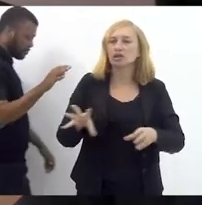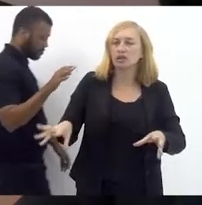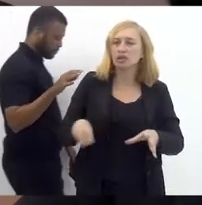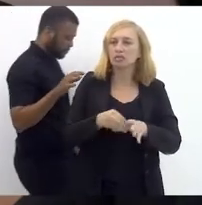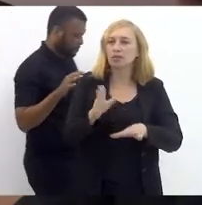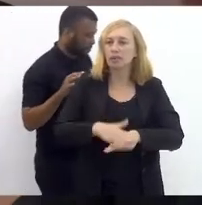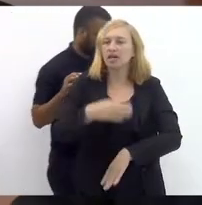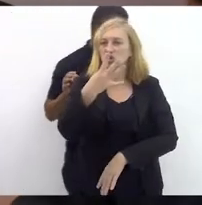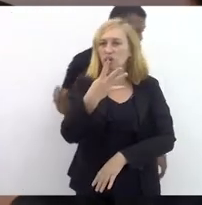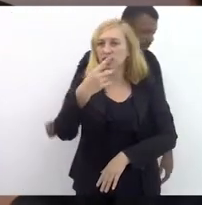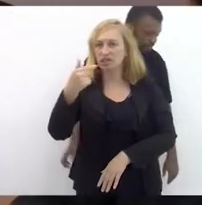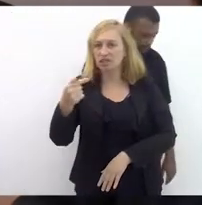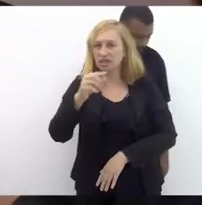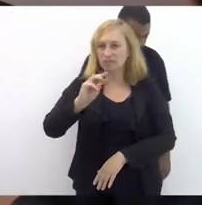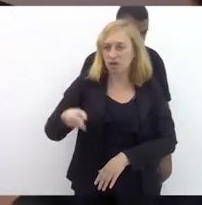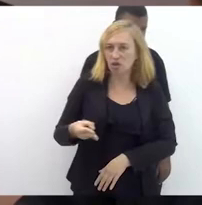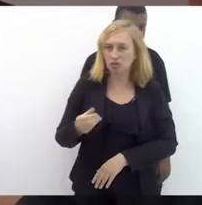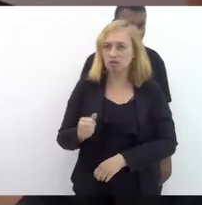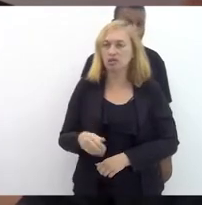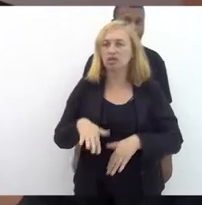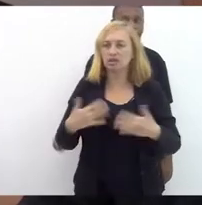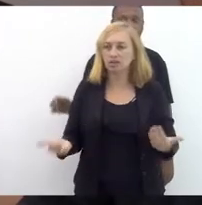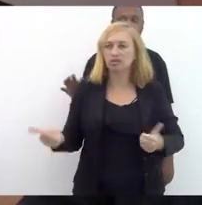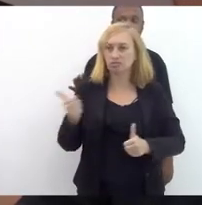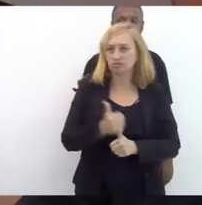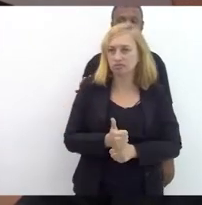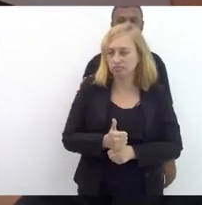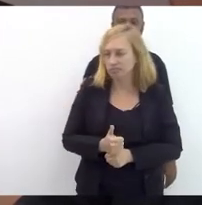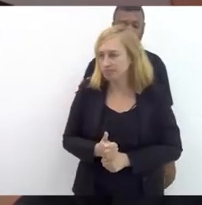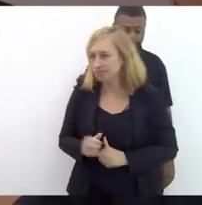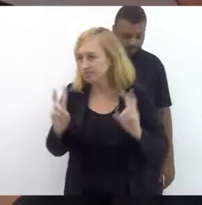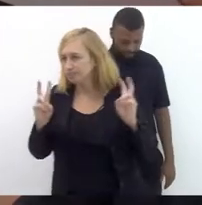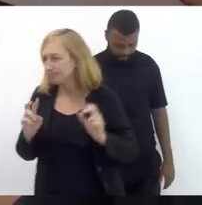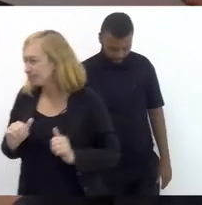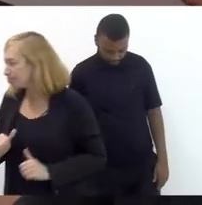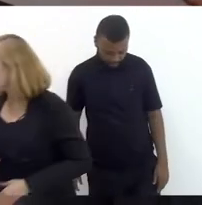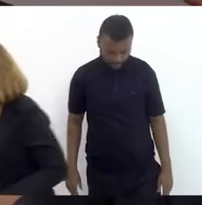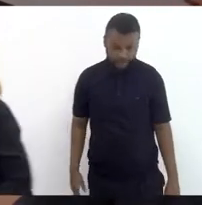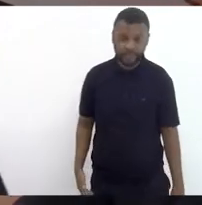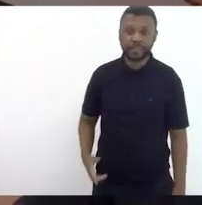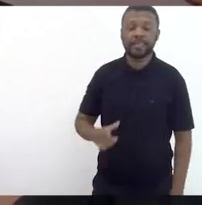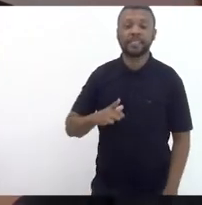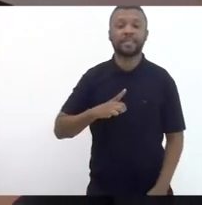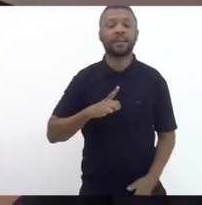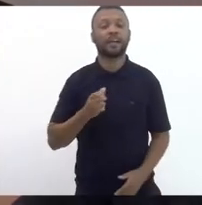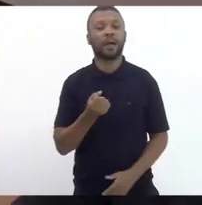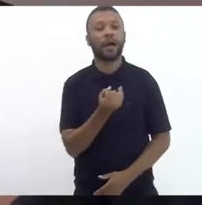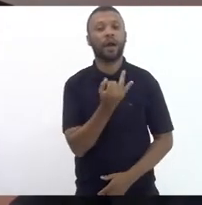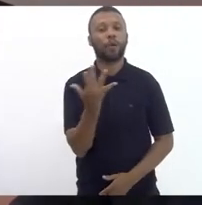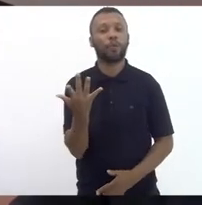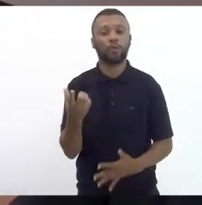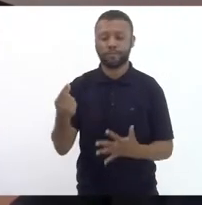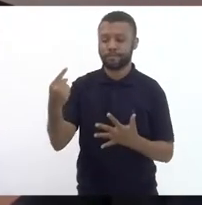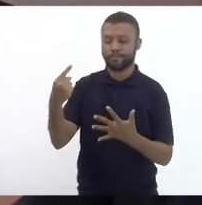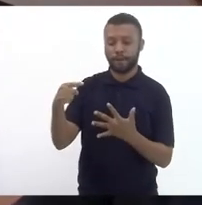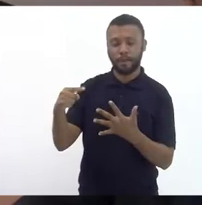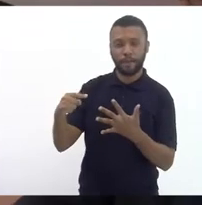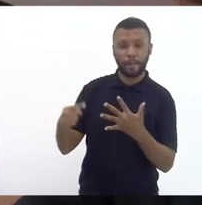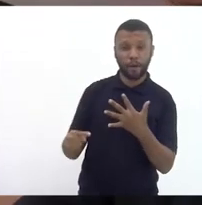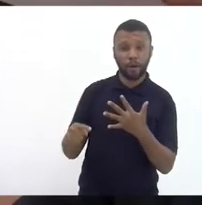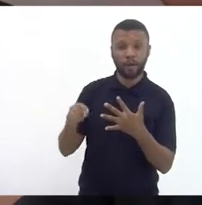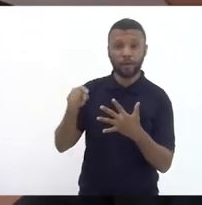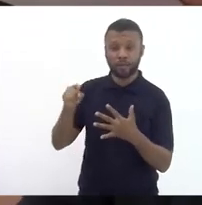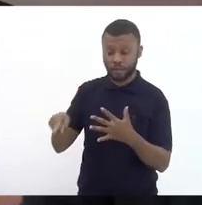mais 47 milhões. Então, assim, tem alguns itens que a concessionária mandou